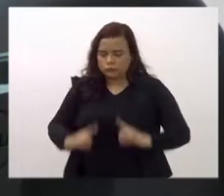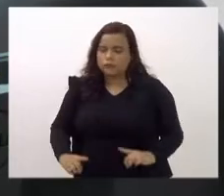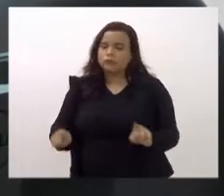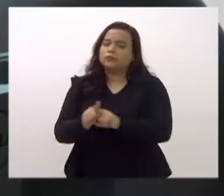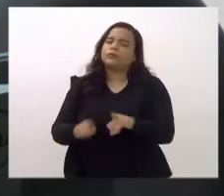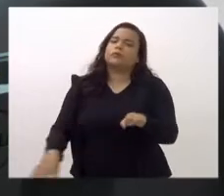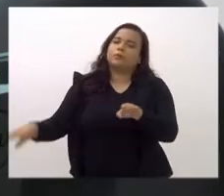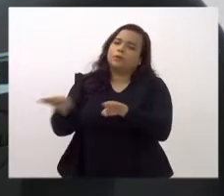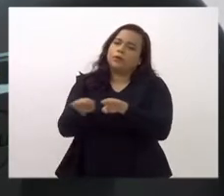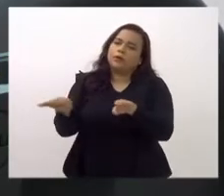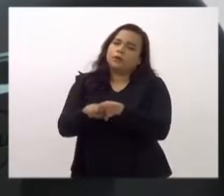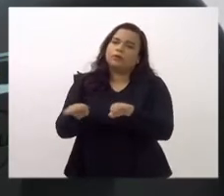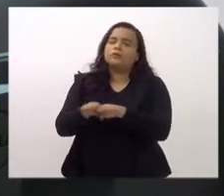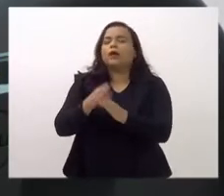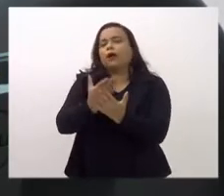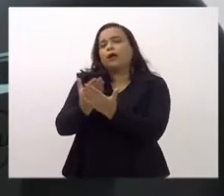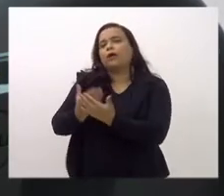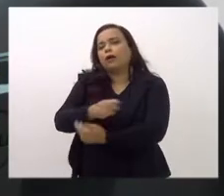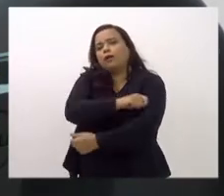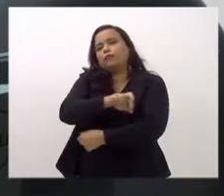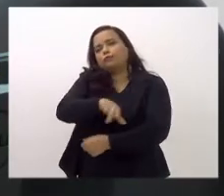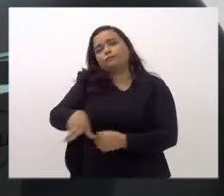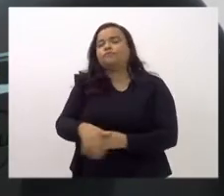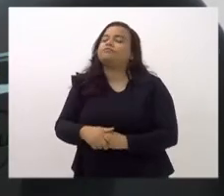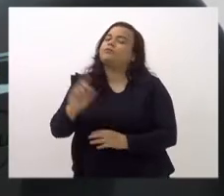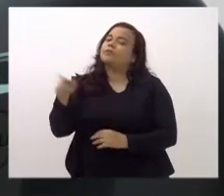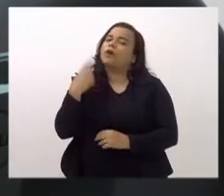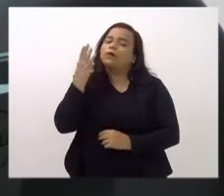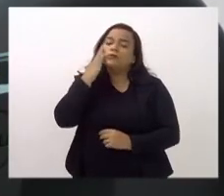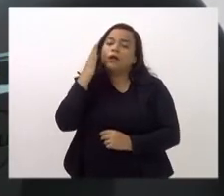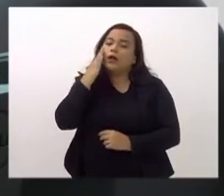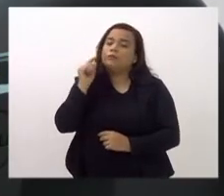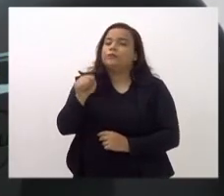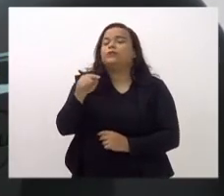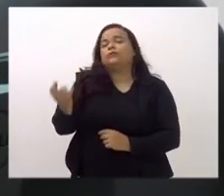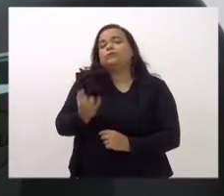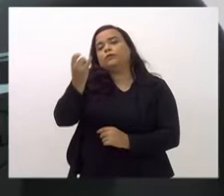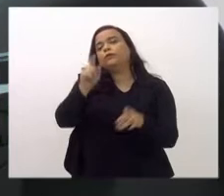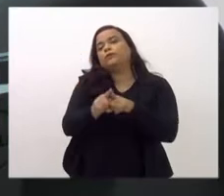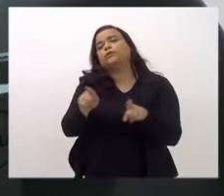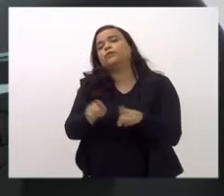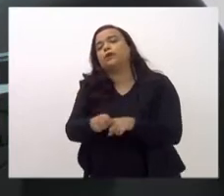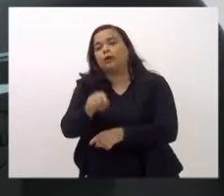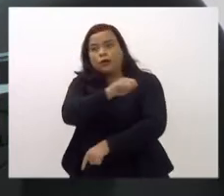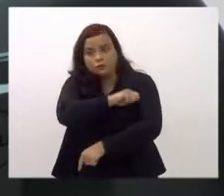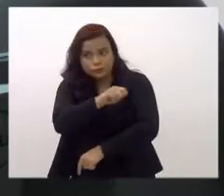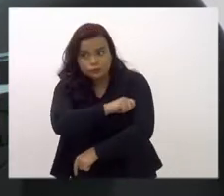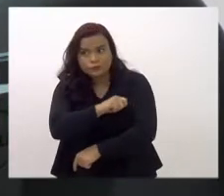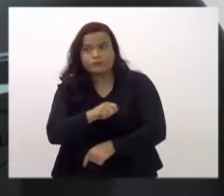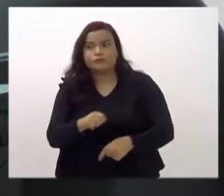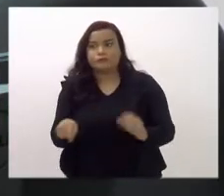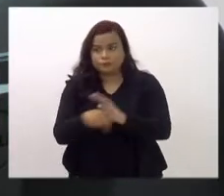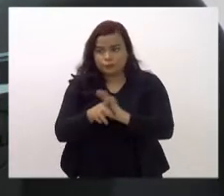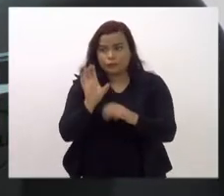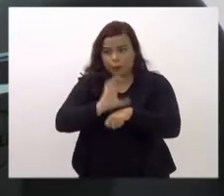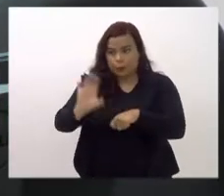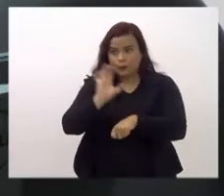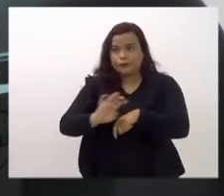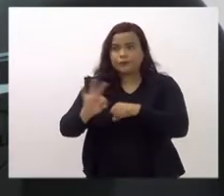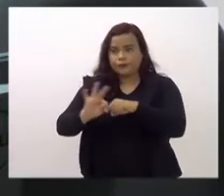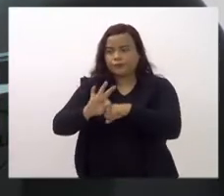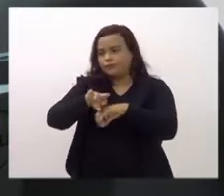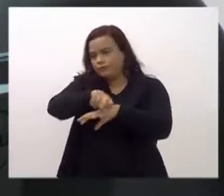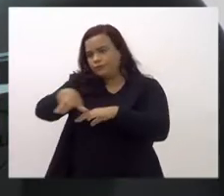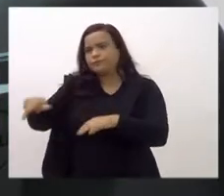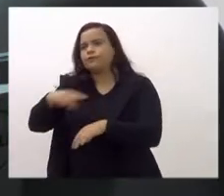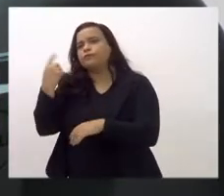de igualdade entre os diferentes estudantes. E a gente entende que isso vale também para os estudantes do subsequente, que, na